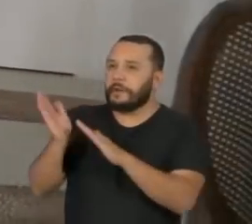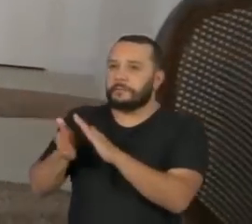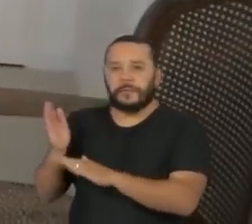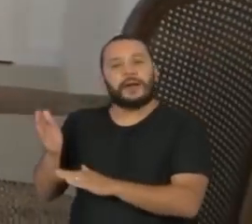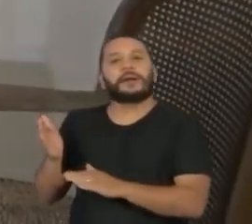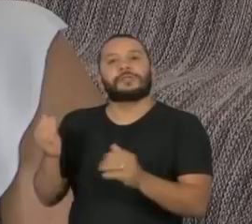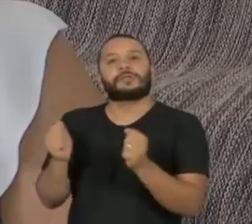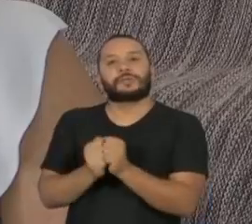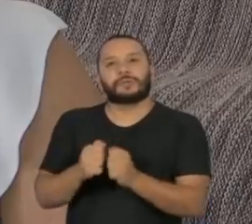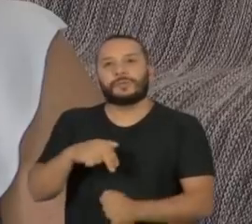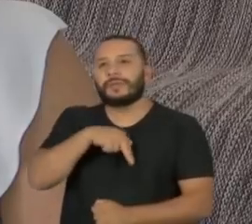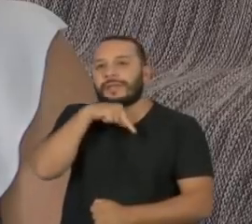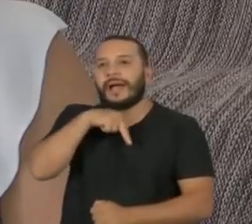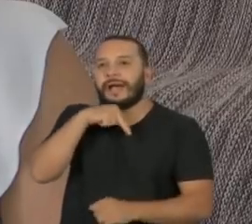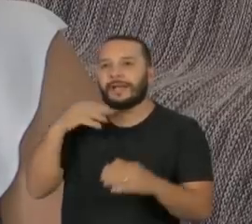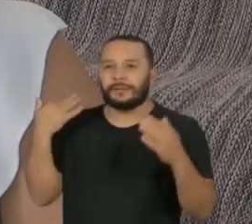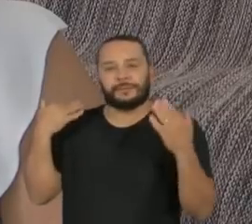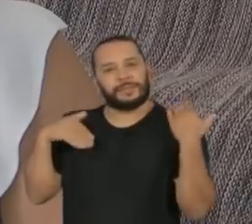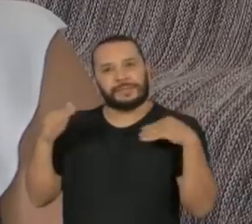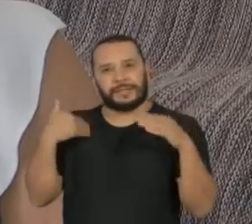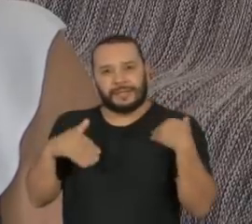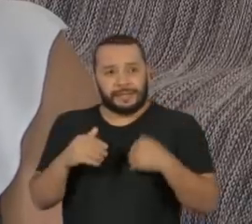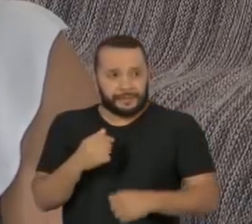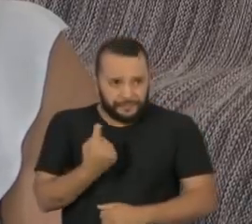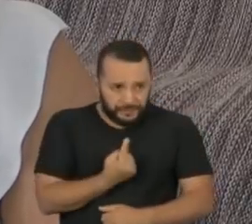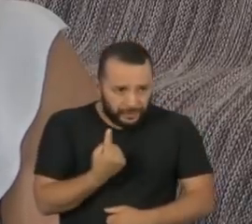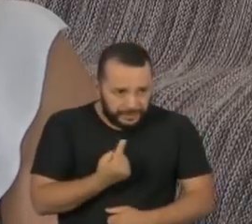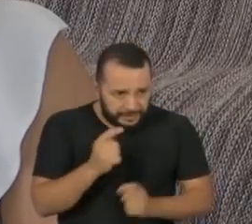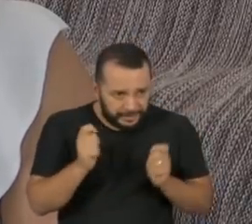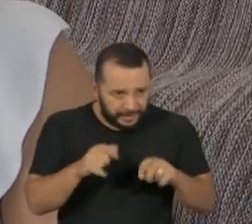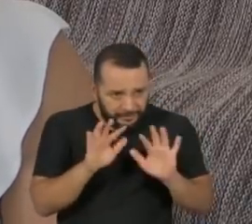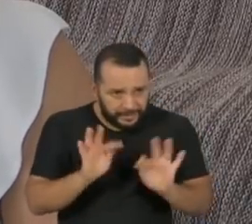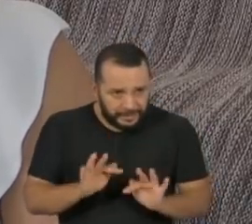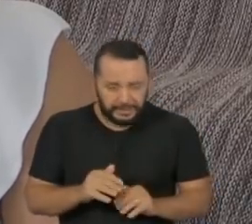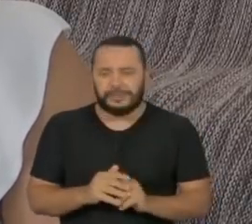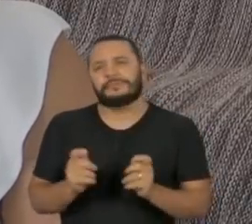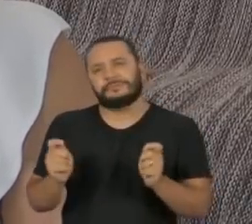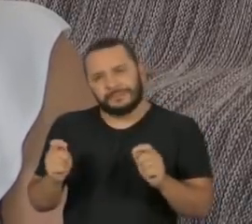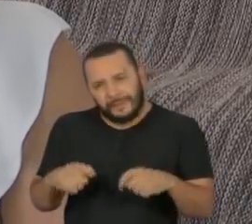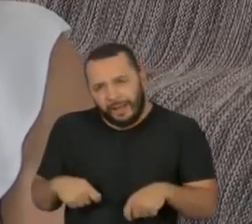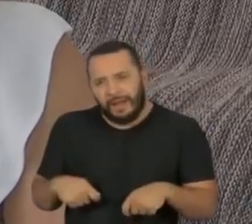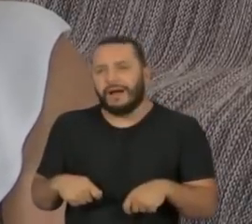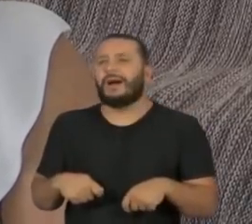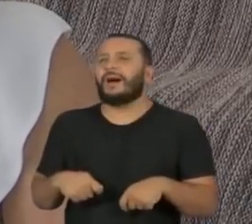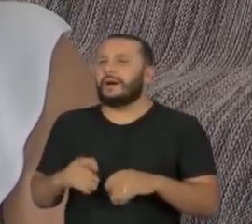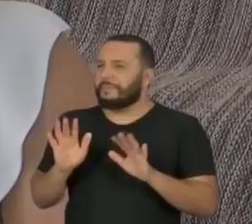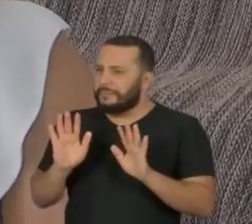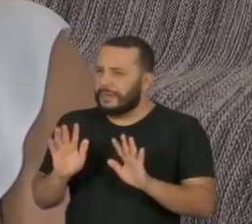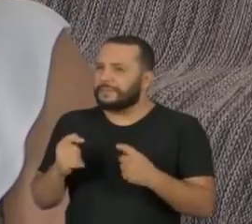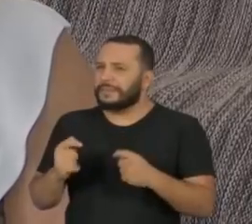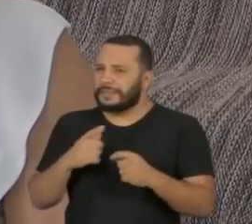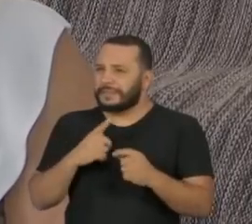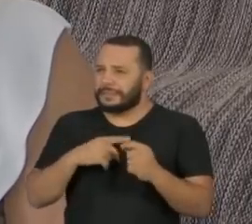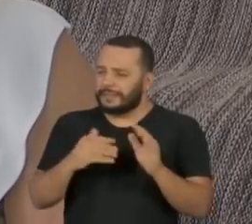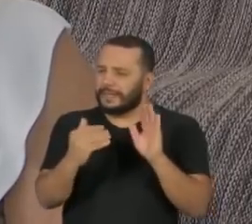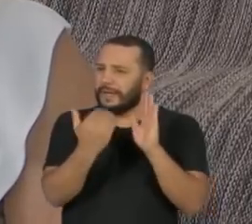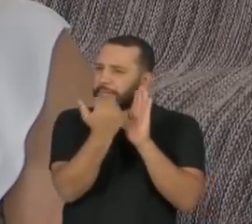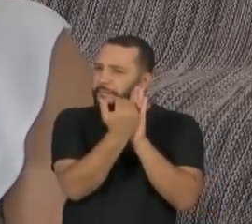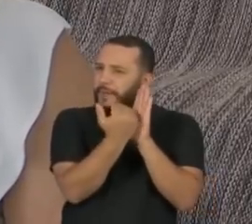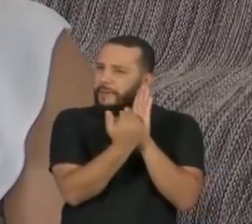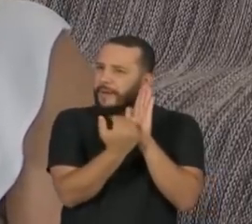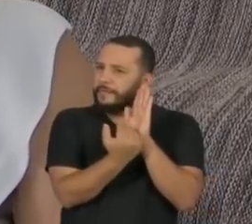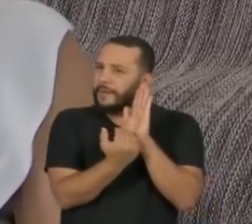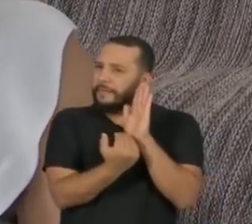para passear. Dá para ser feliz sozinha? Dá, desde que você se programe